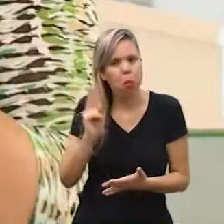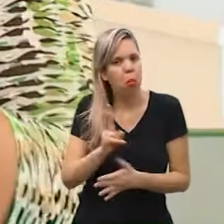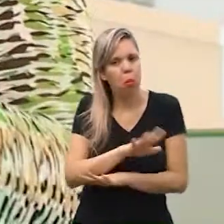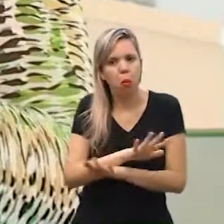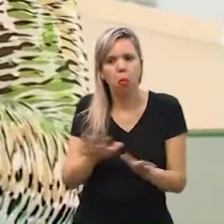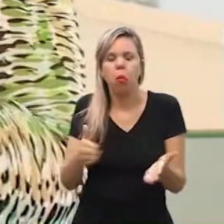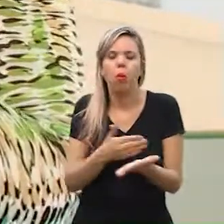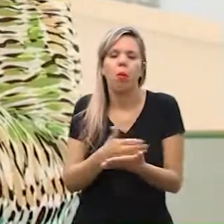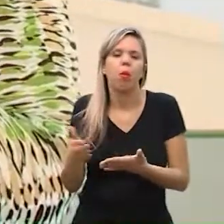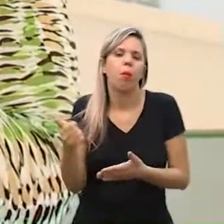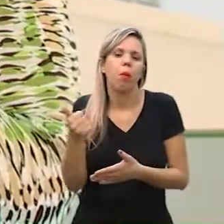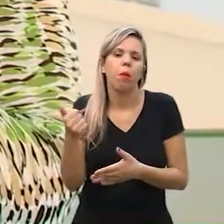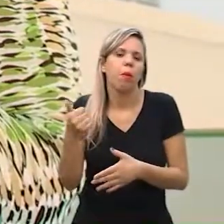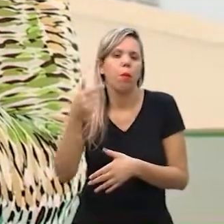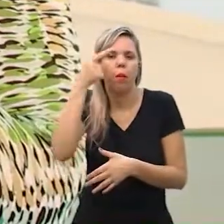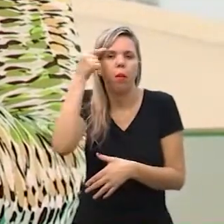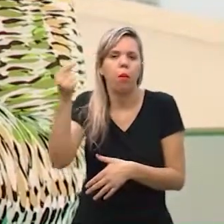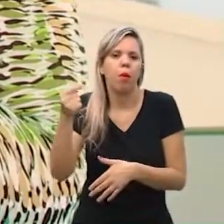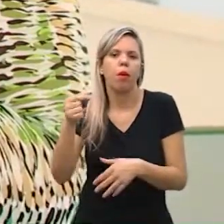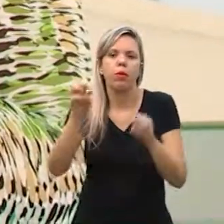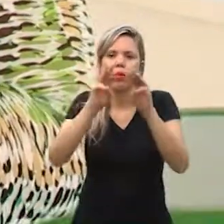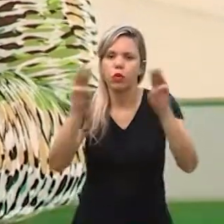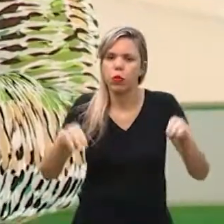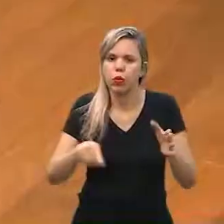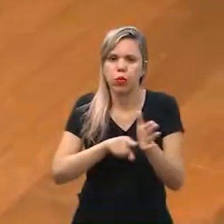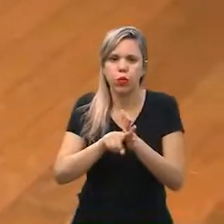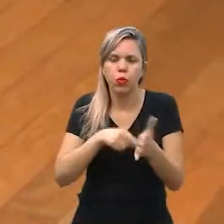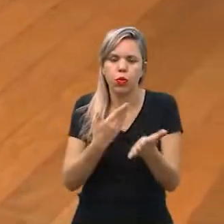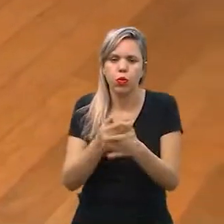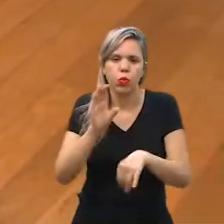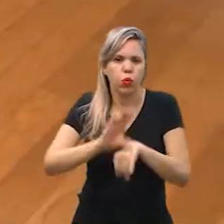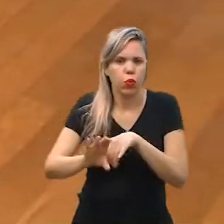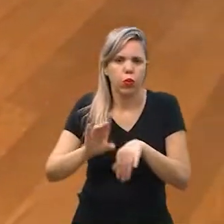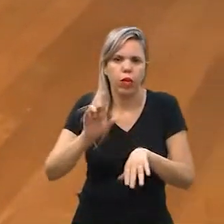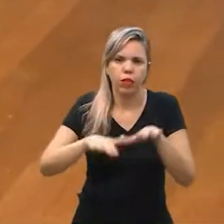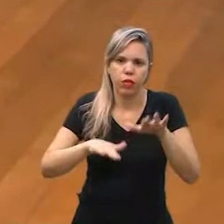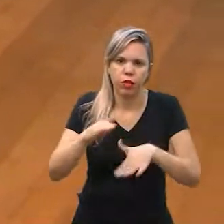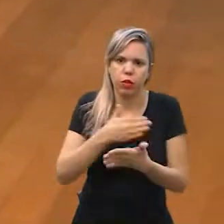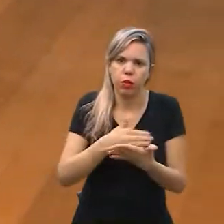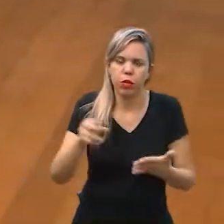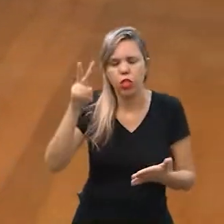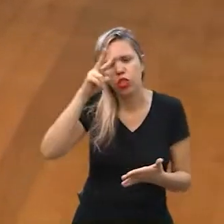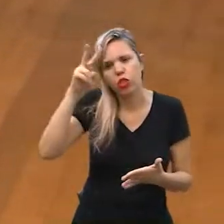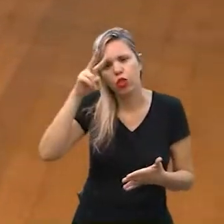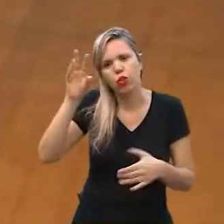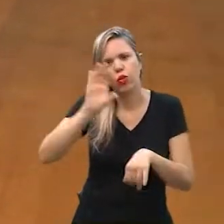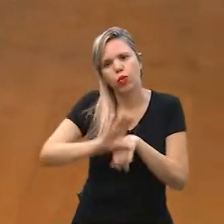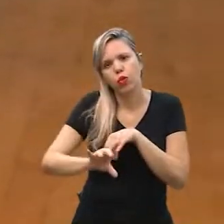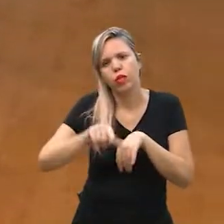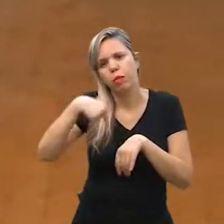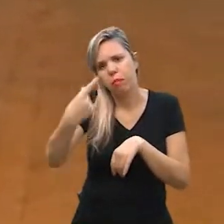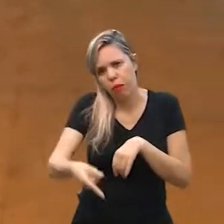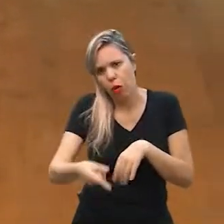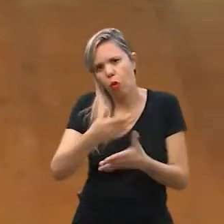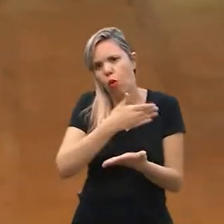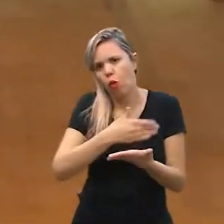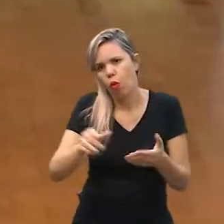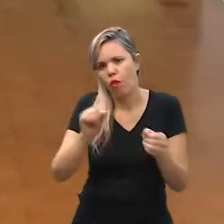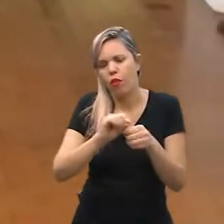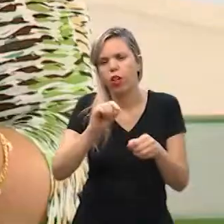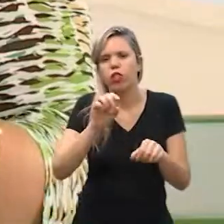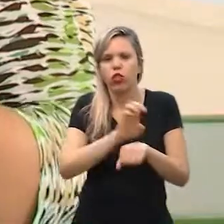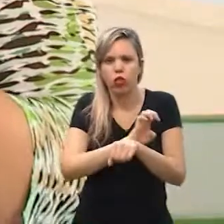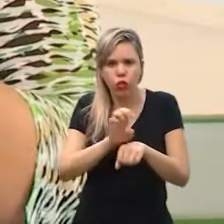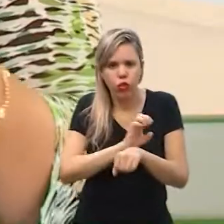sempre começa com a primeira graduação em museologia. Muitas vezes começa fazendo história e aí começa fazendo